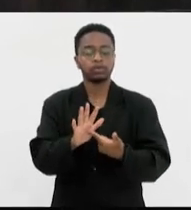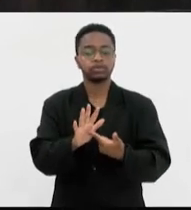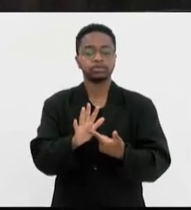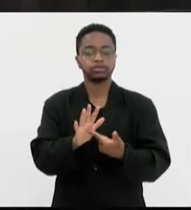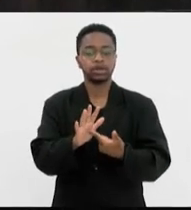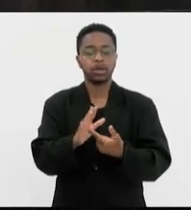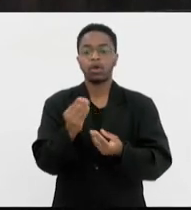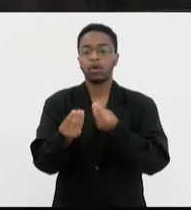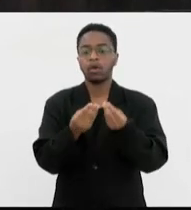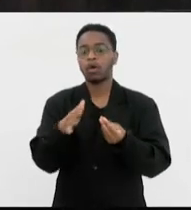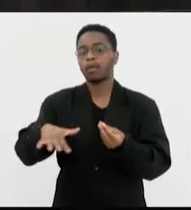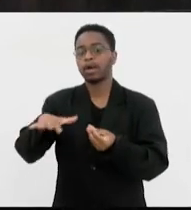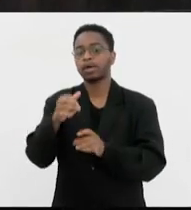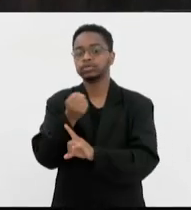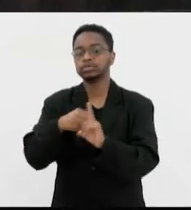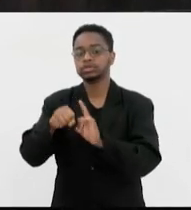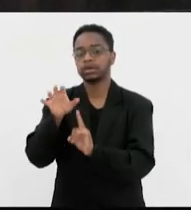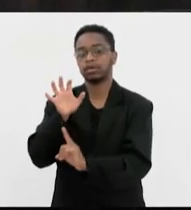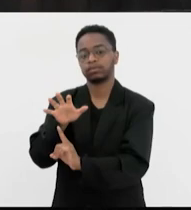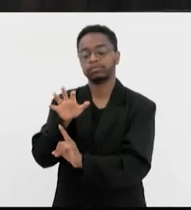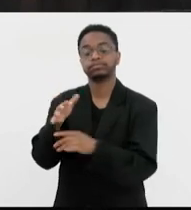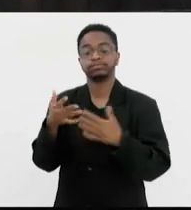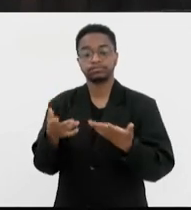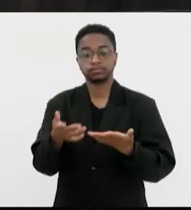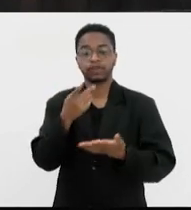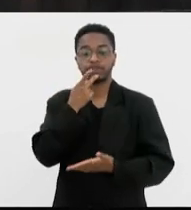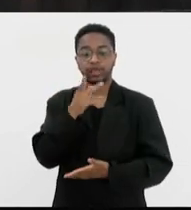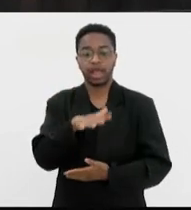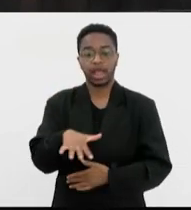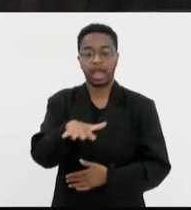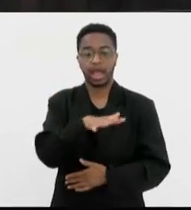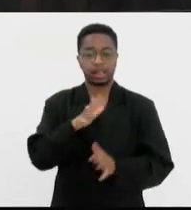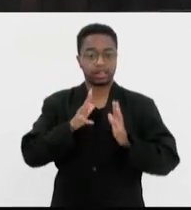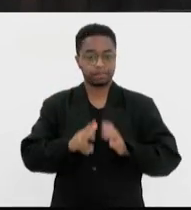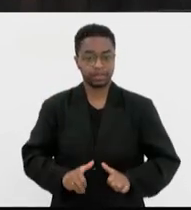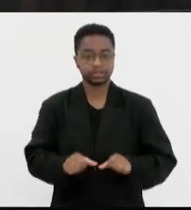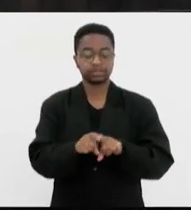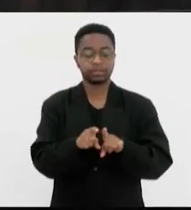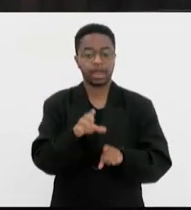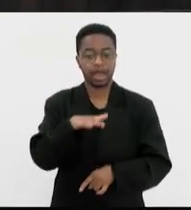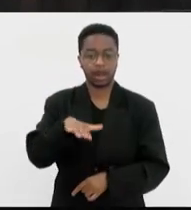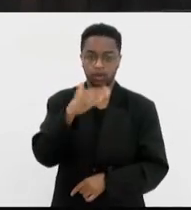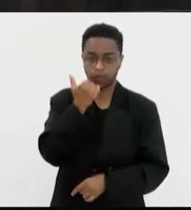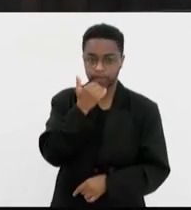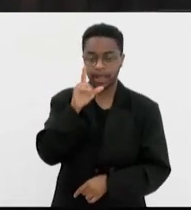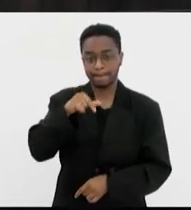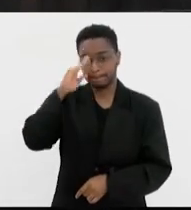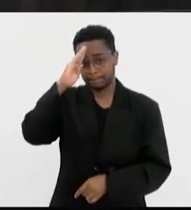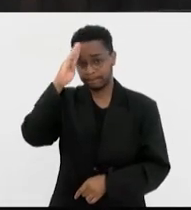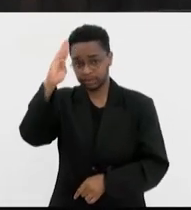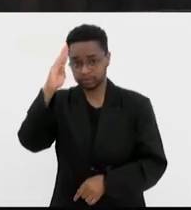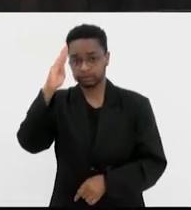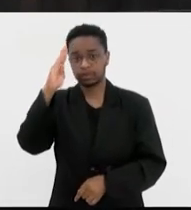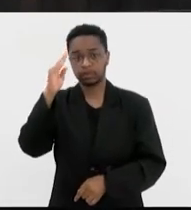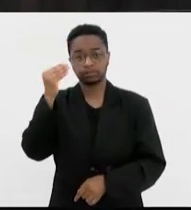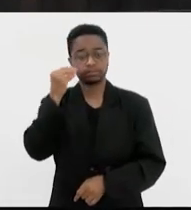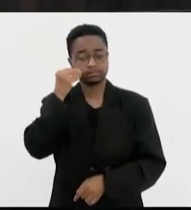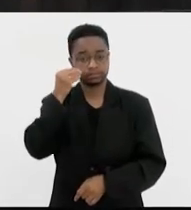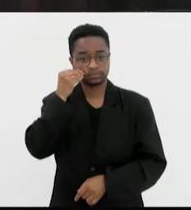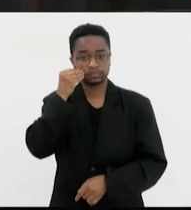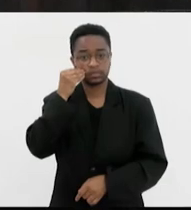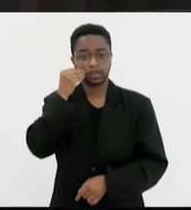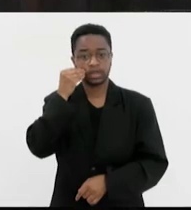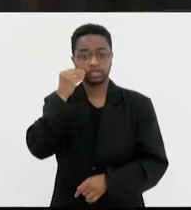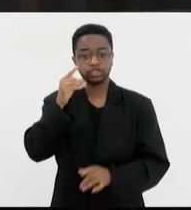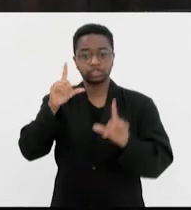contrapartida social. Então, falar que o setor higiênico e o setor alimentício é fundamental para chegar lá no combate